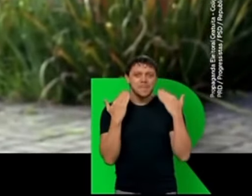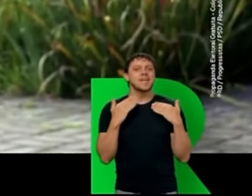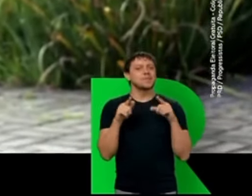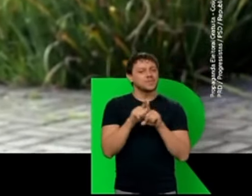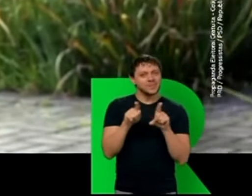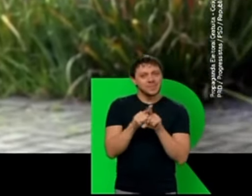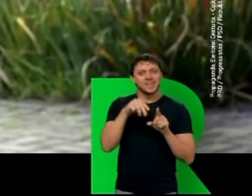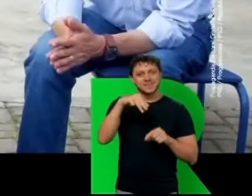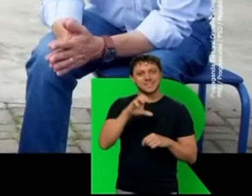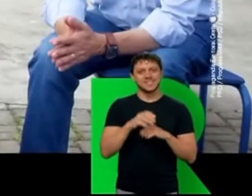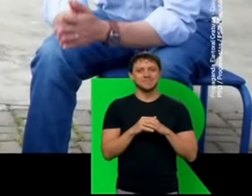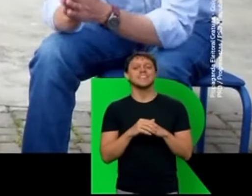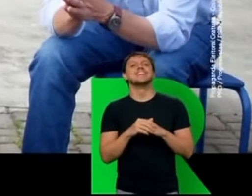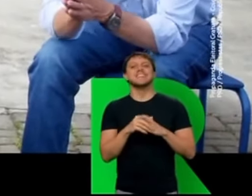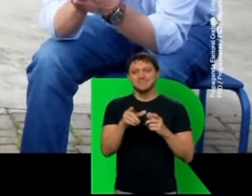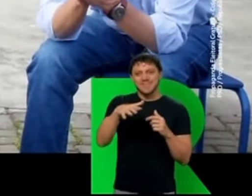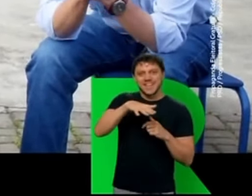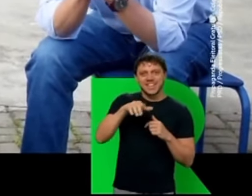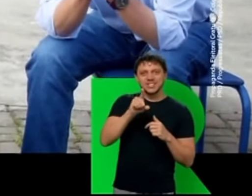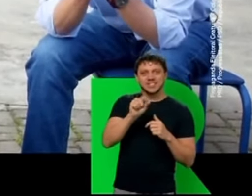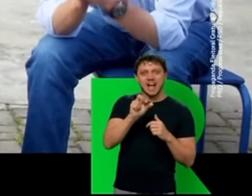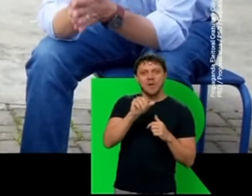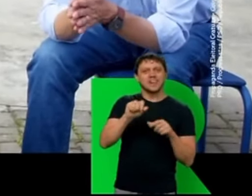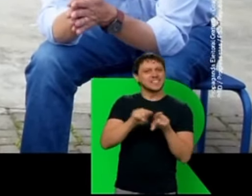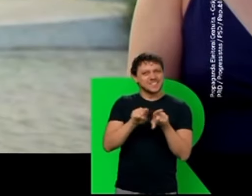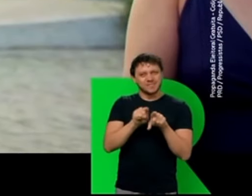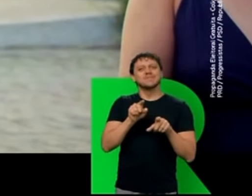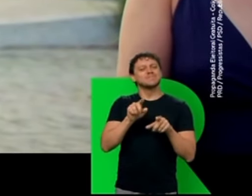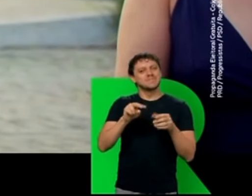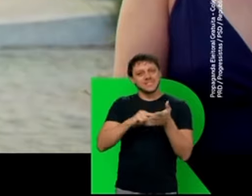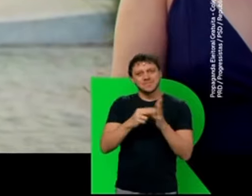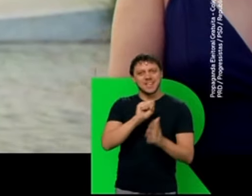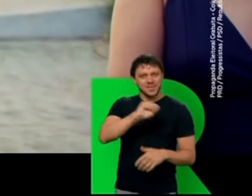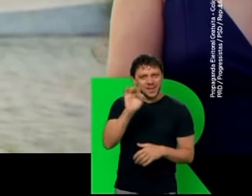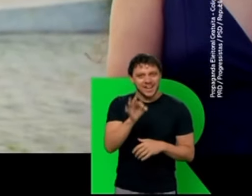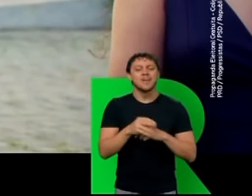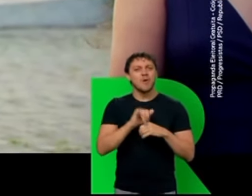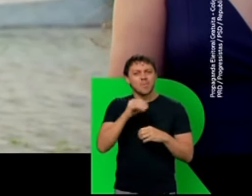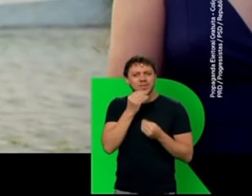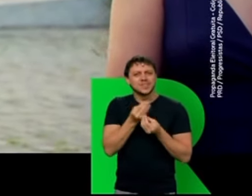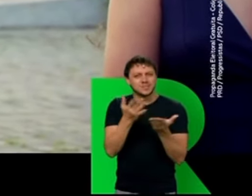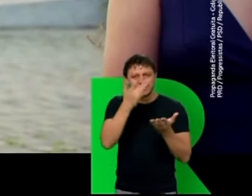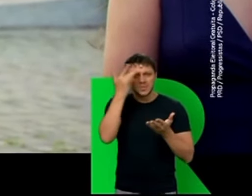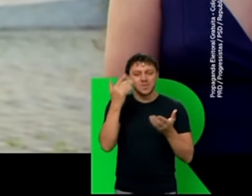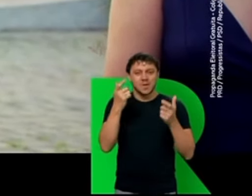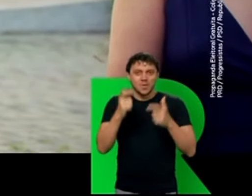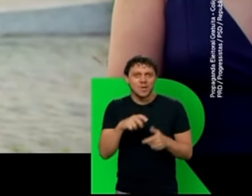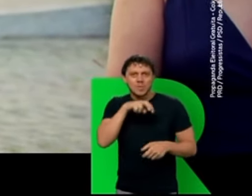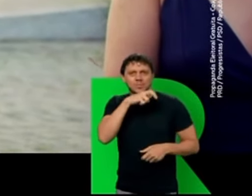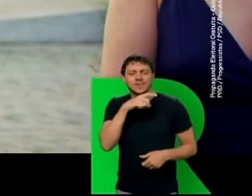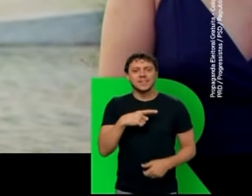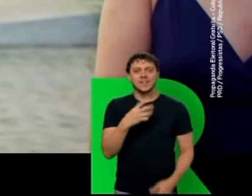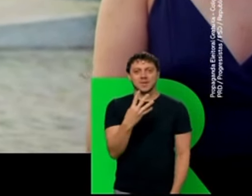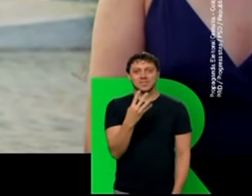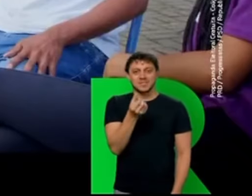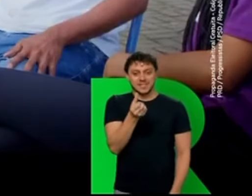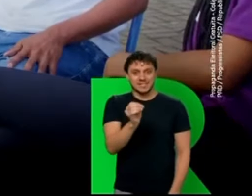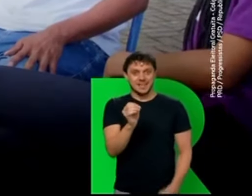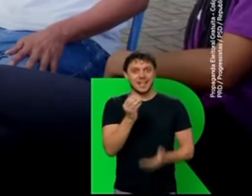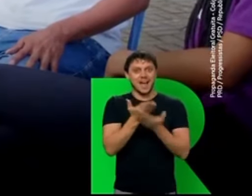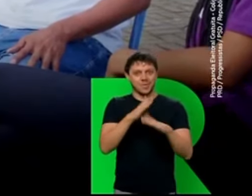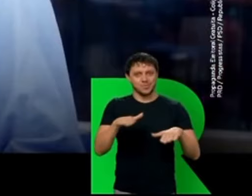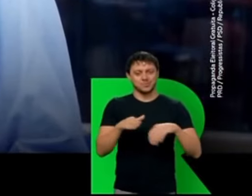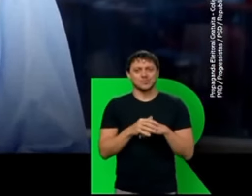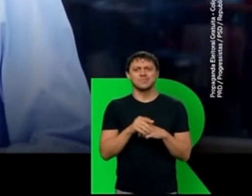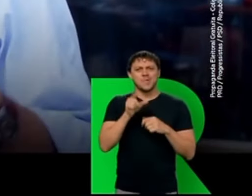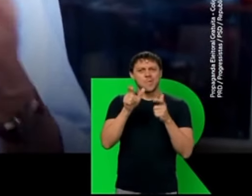né? É. A Rede da Hora, ela tá dando oportunidade pra muita gente, né? Hoje só aqui no Butantã nós estamos com 460 alunos. A